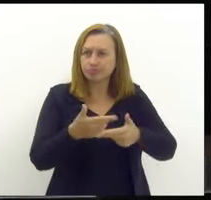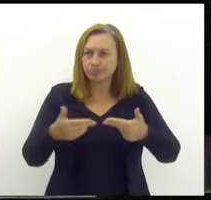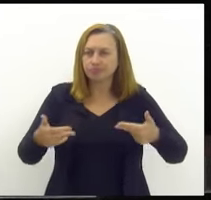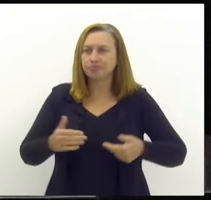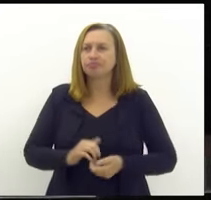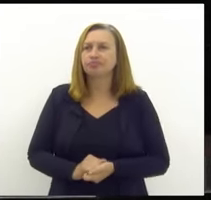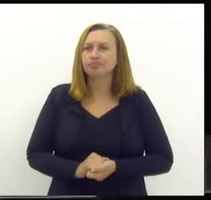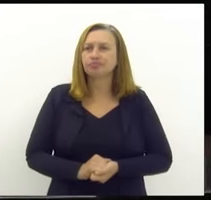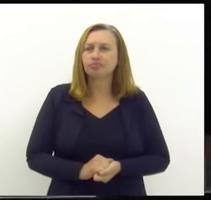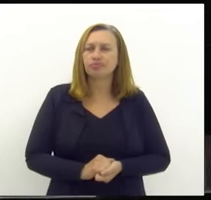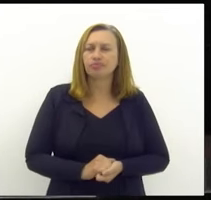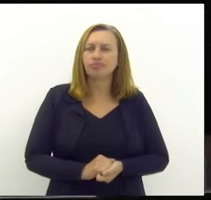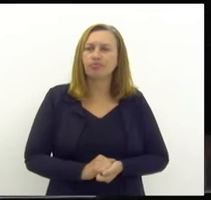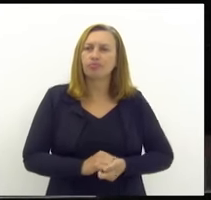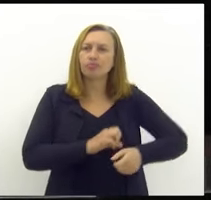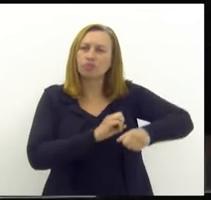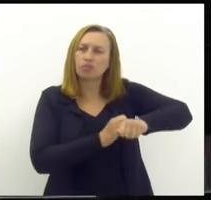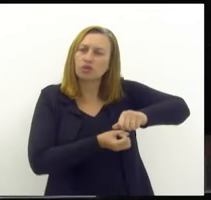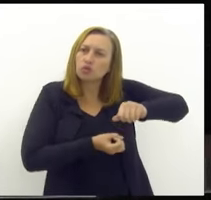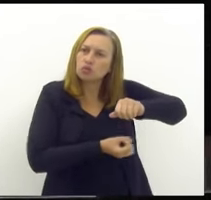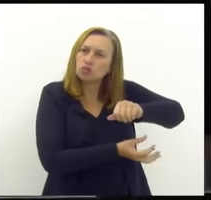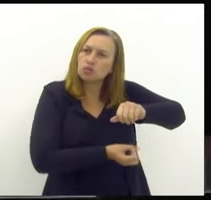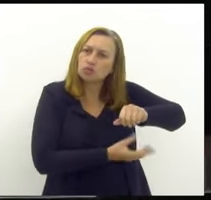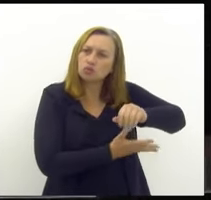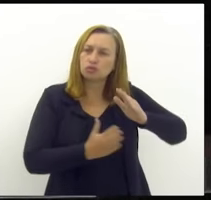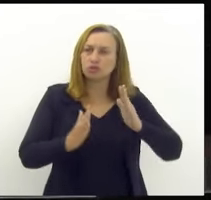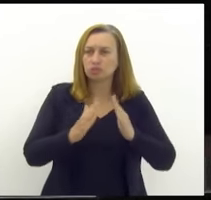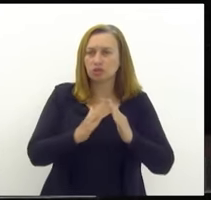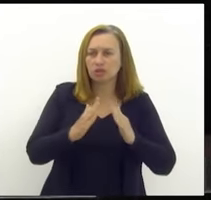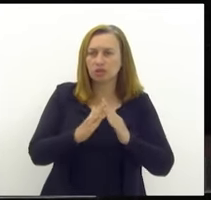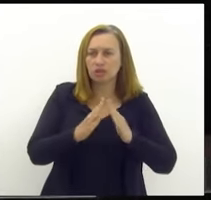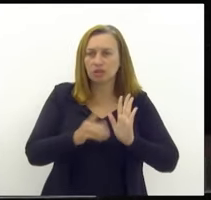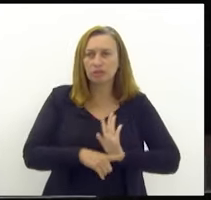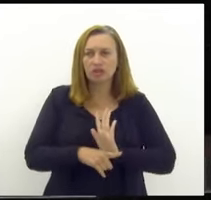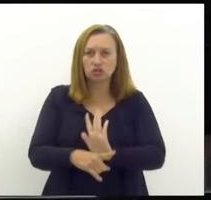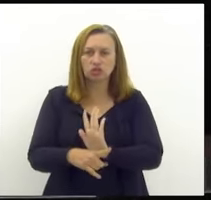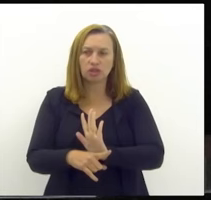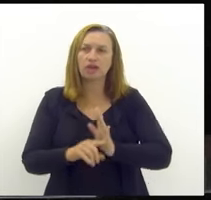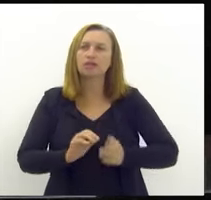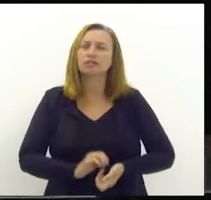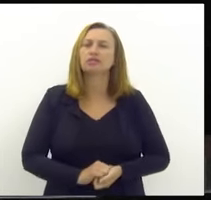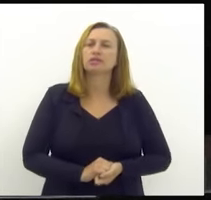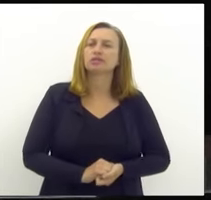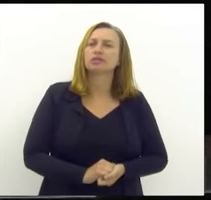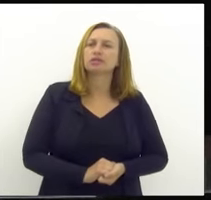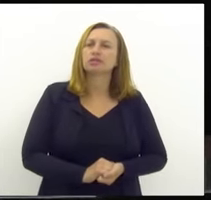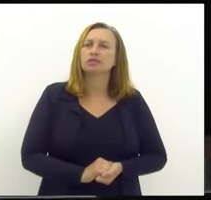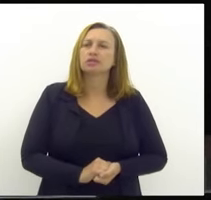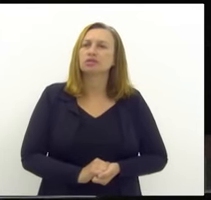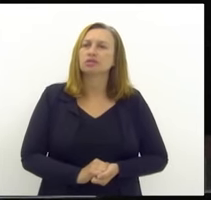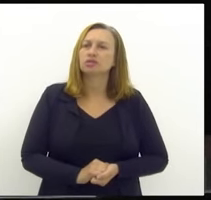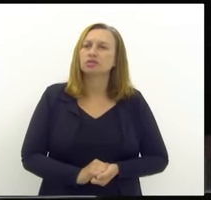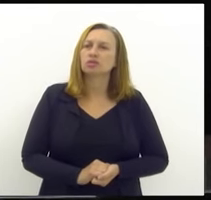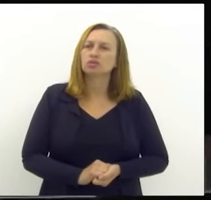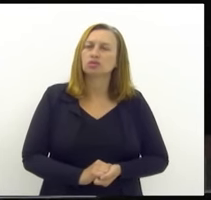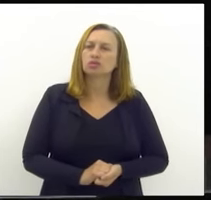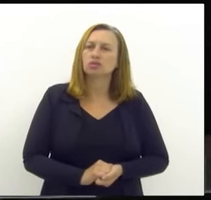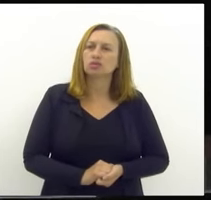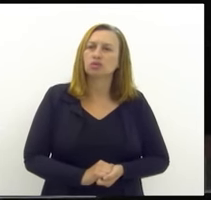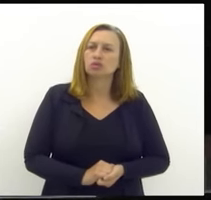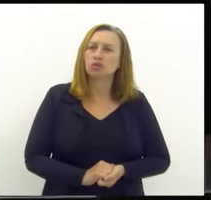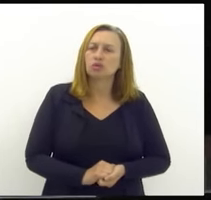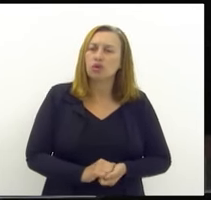com fundo Habitacional paraa recuperação de moradias insalubres pra gente enfrentar um déficit